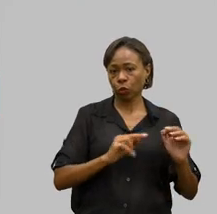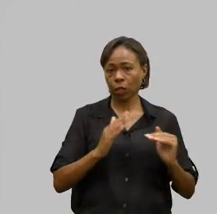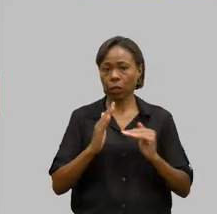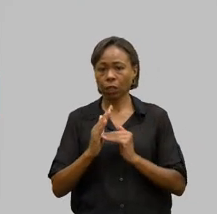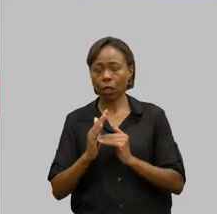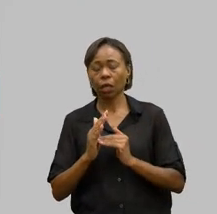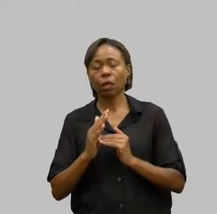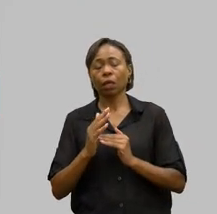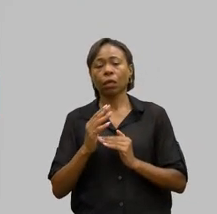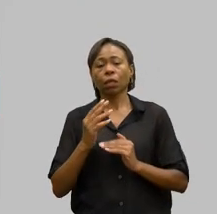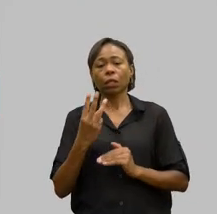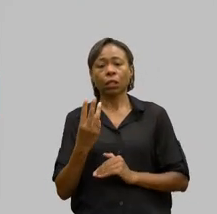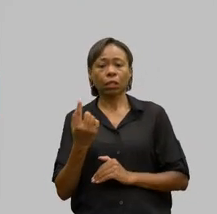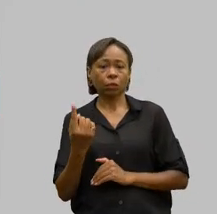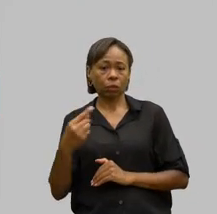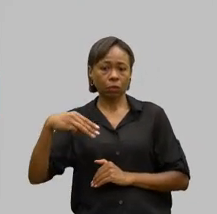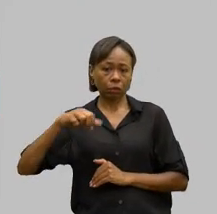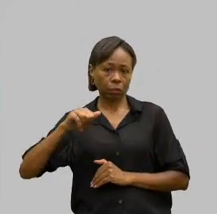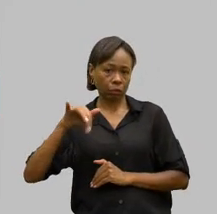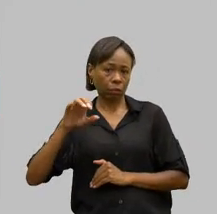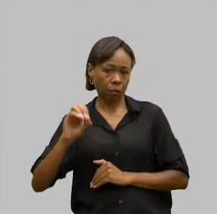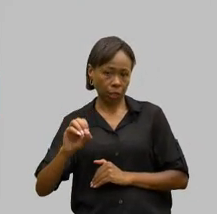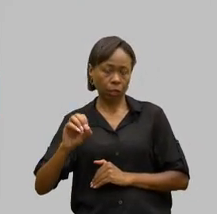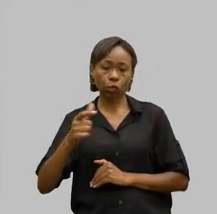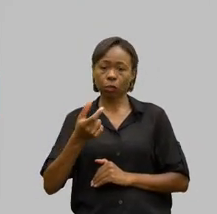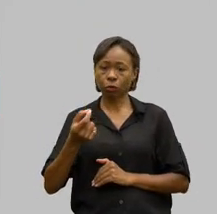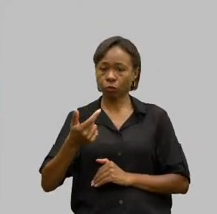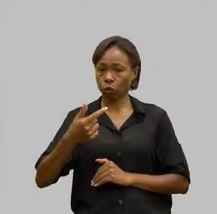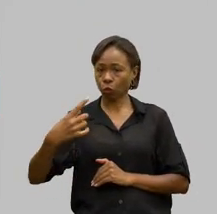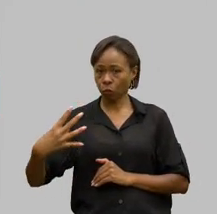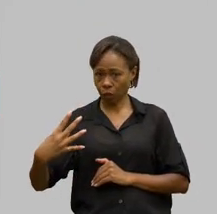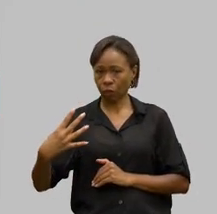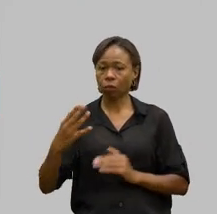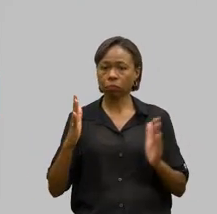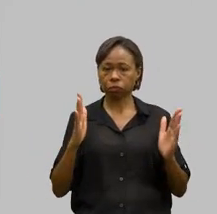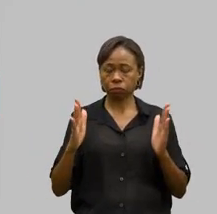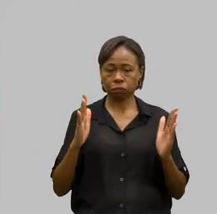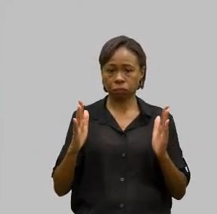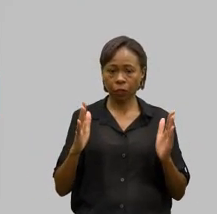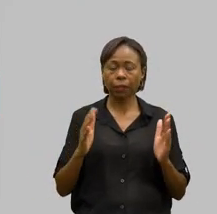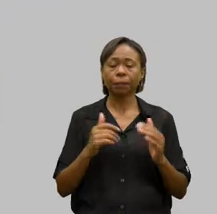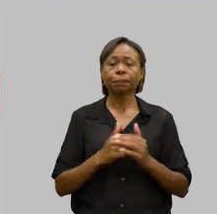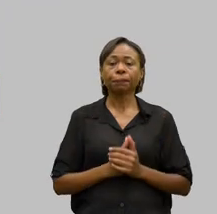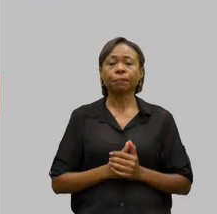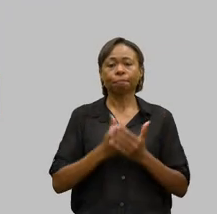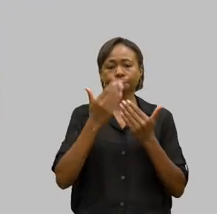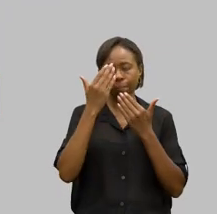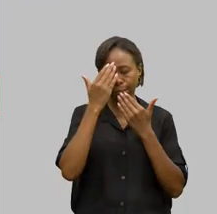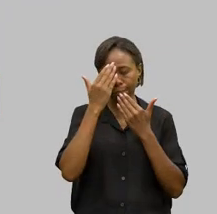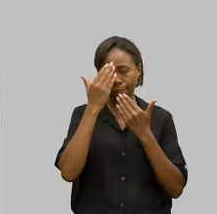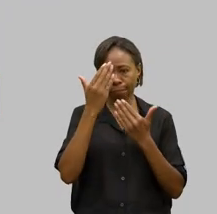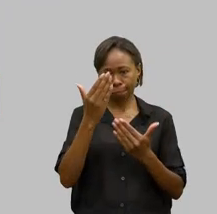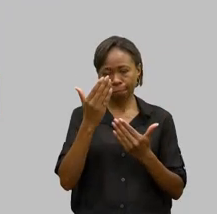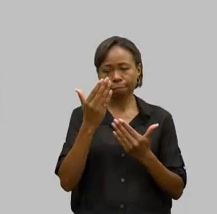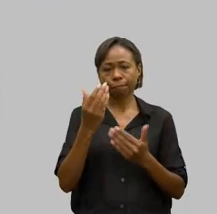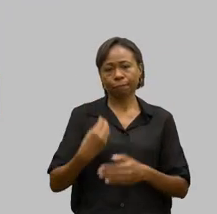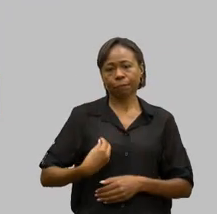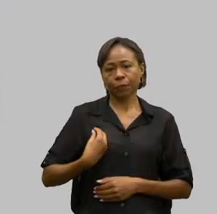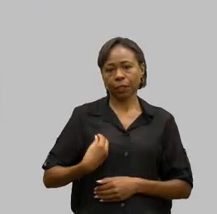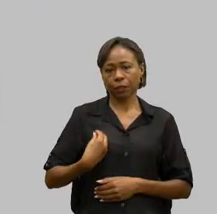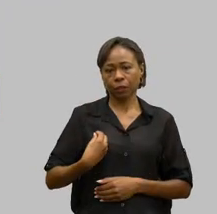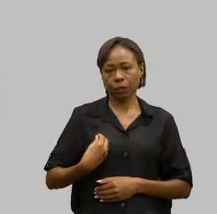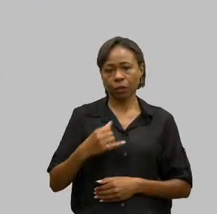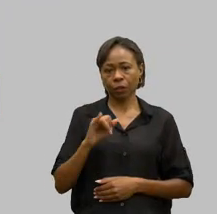a 31 de maio de 2024. A presidência registra e agradece a presença do senhor